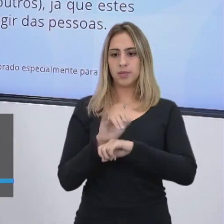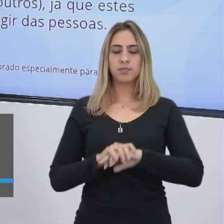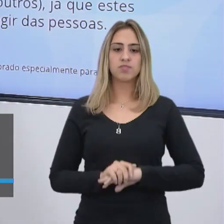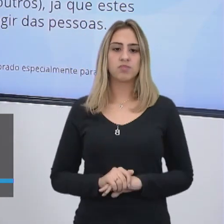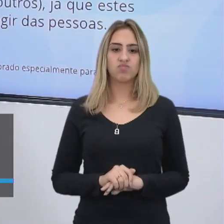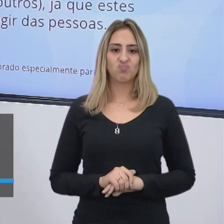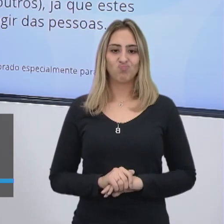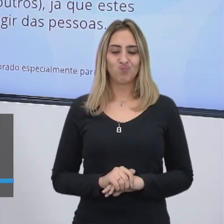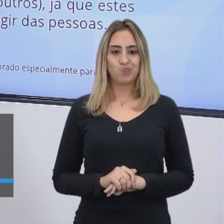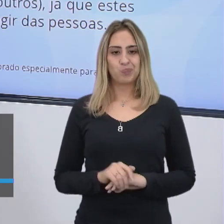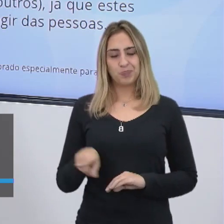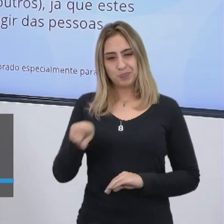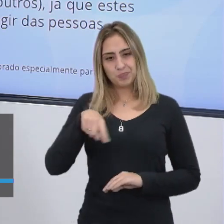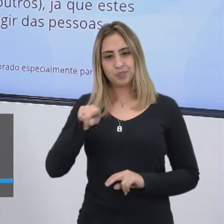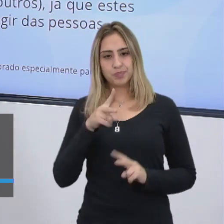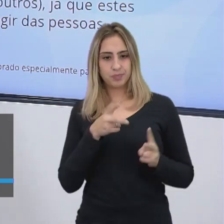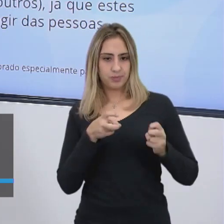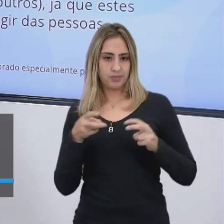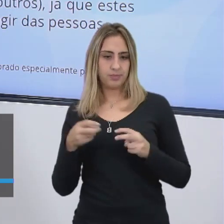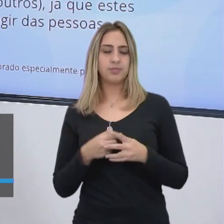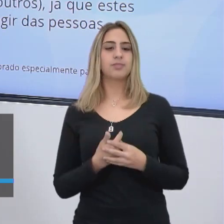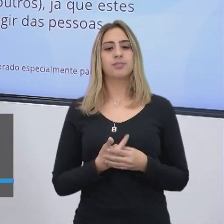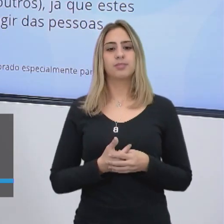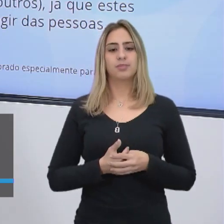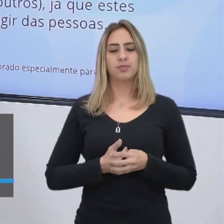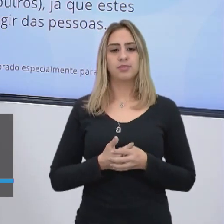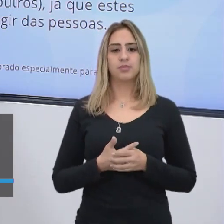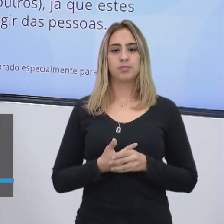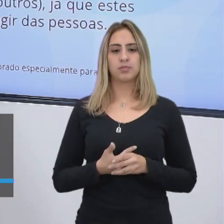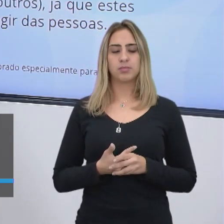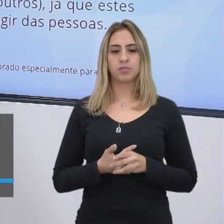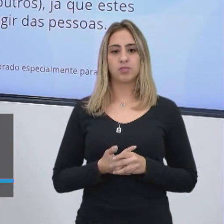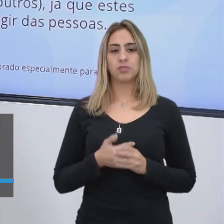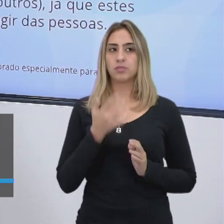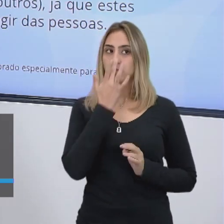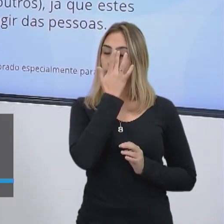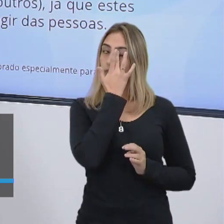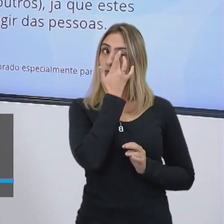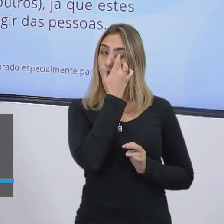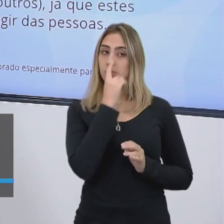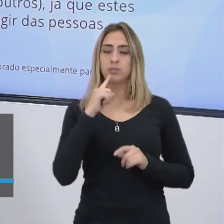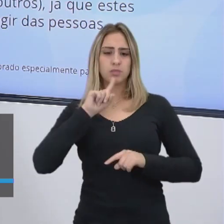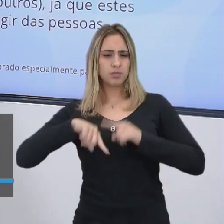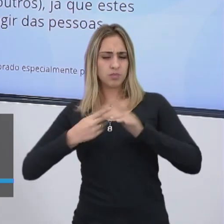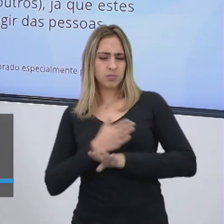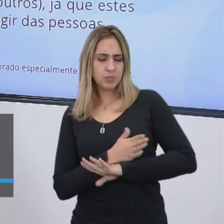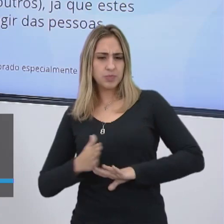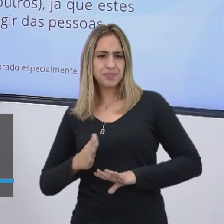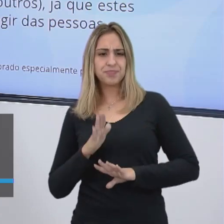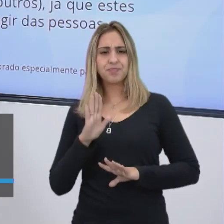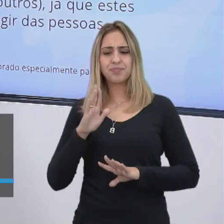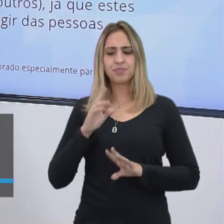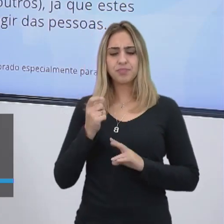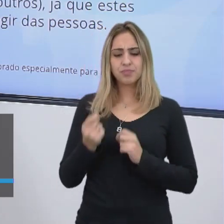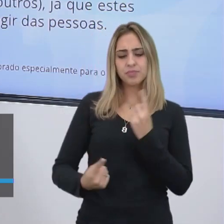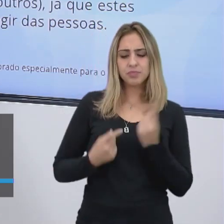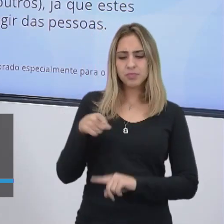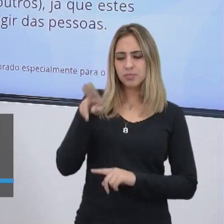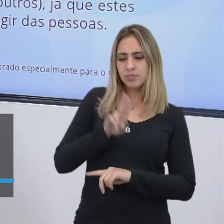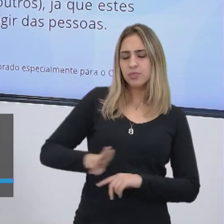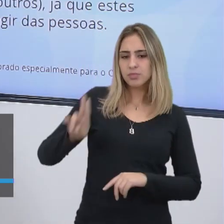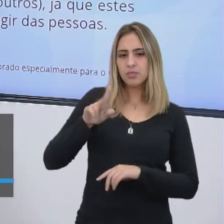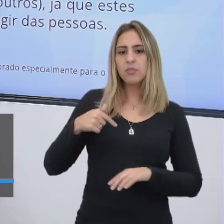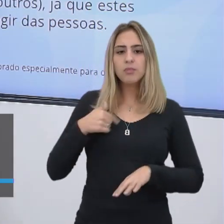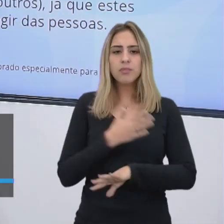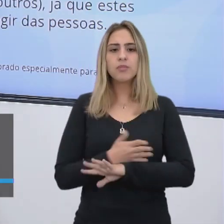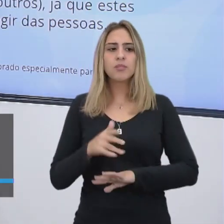vocês... quase imperceptível, né? Assisto muito vídeo do YouTube. E aí, depois de um tempo, vários jargões que eles usam, eu